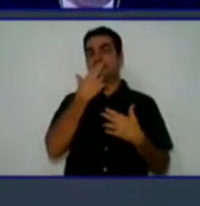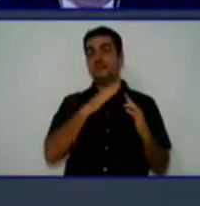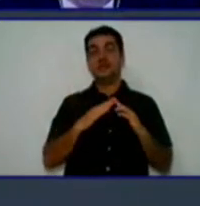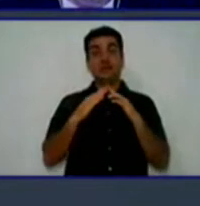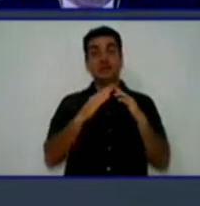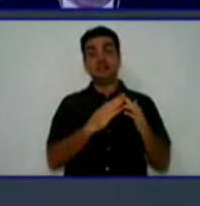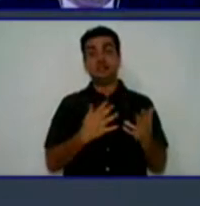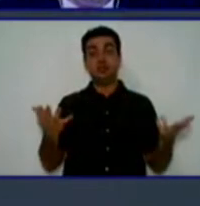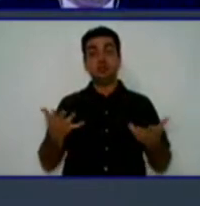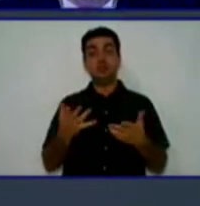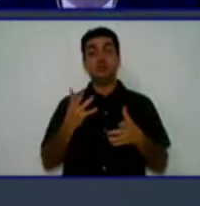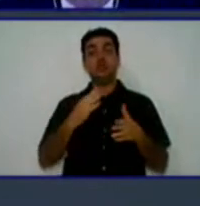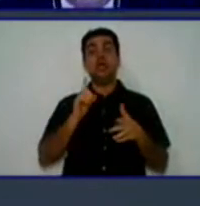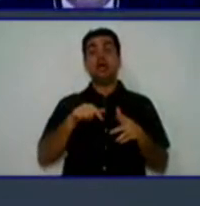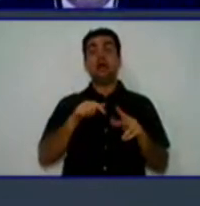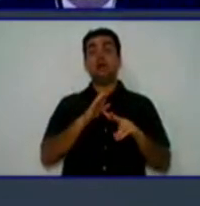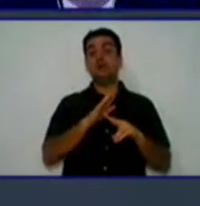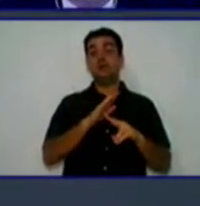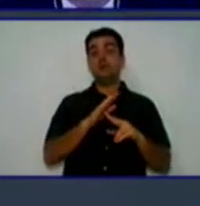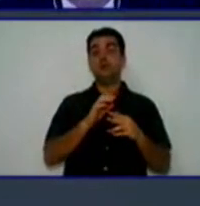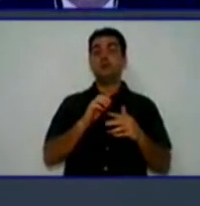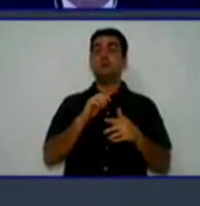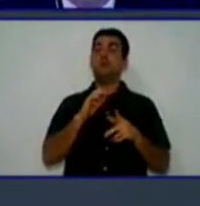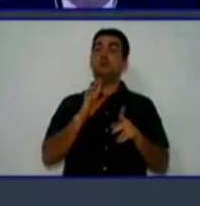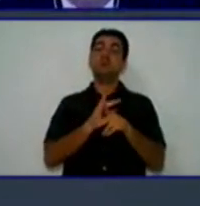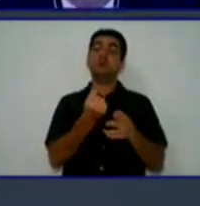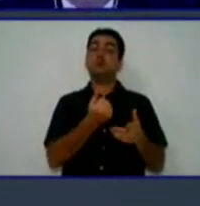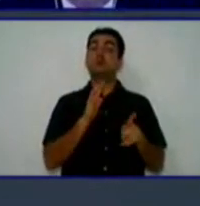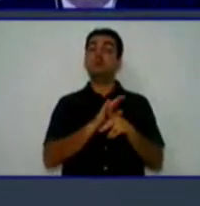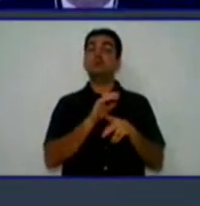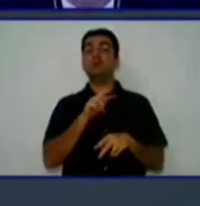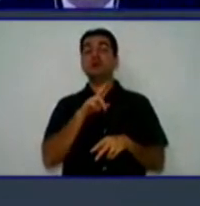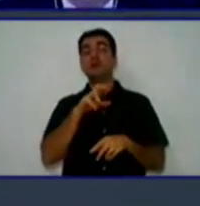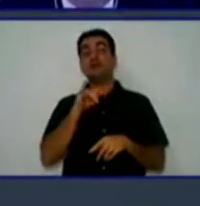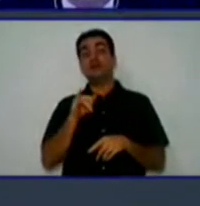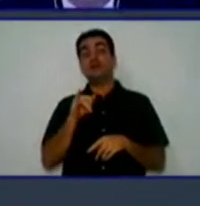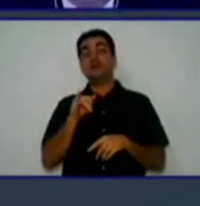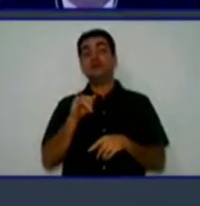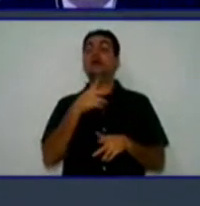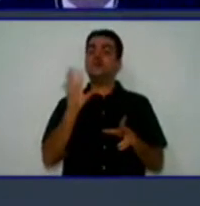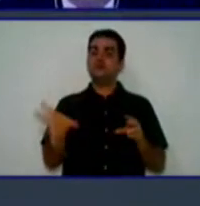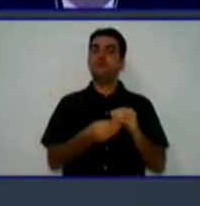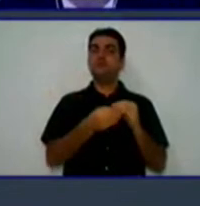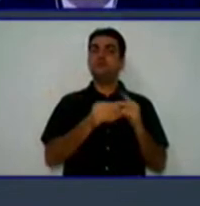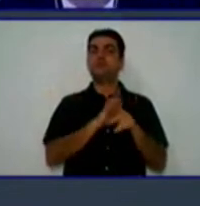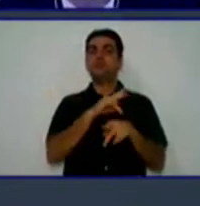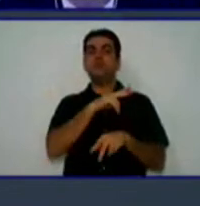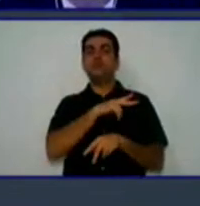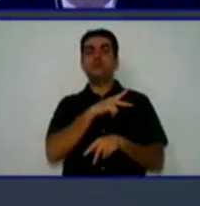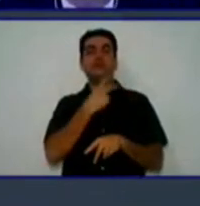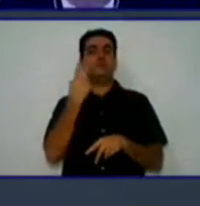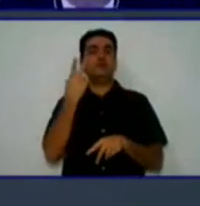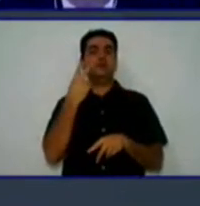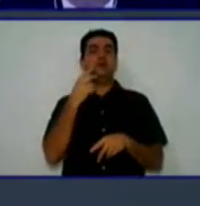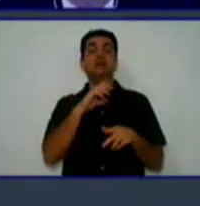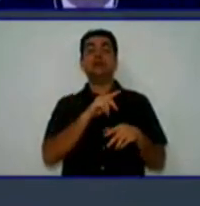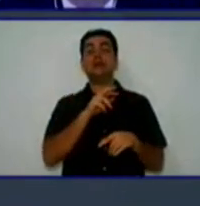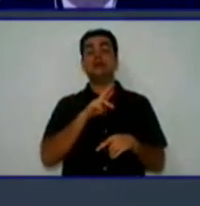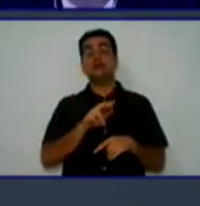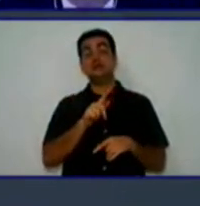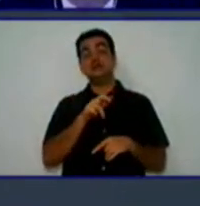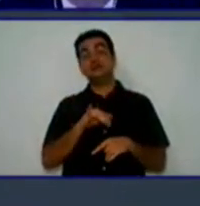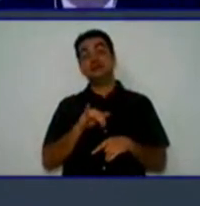hoje integram o ativo imobilizado da agremiação. Eles foram incorporados ao patrimônio da GREI, né?